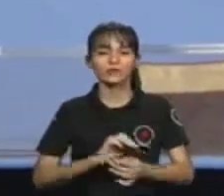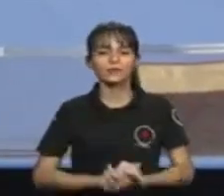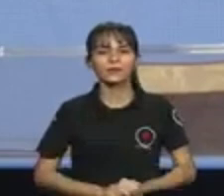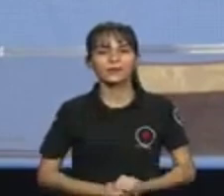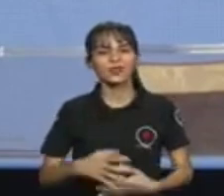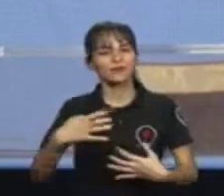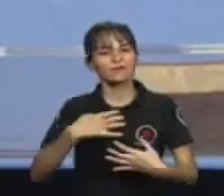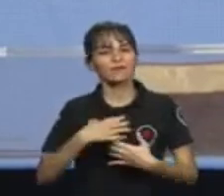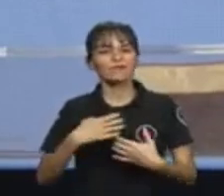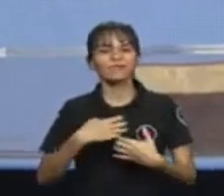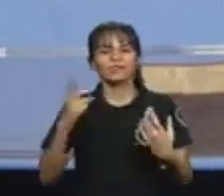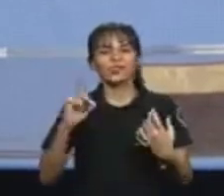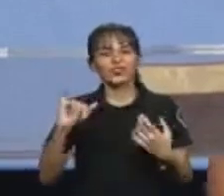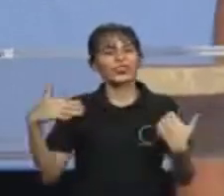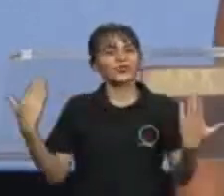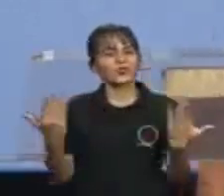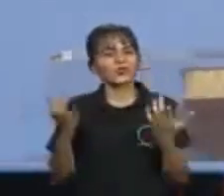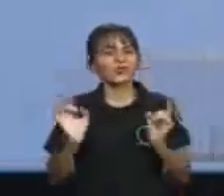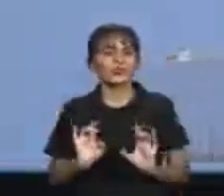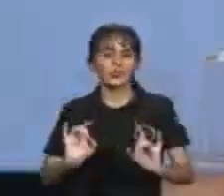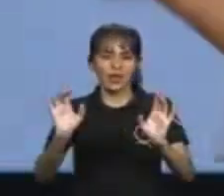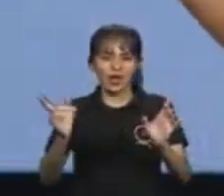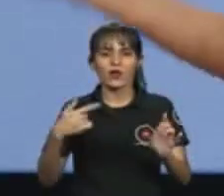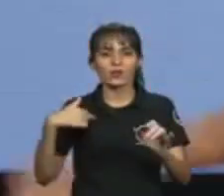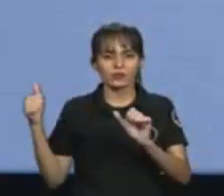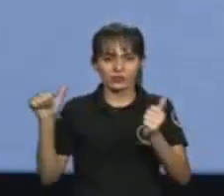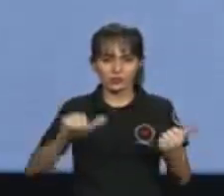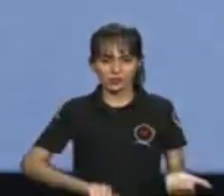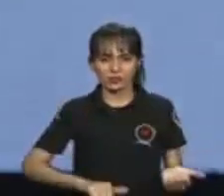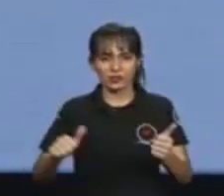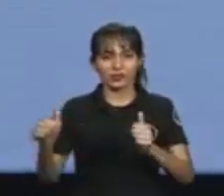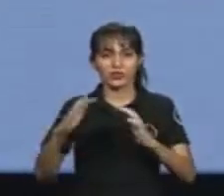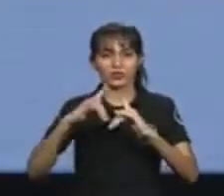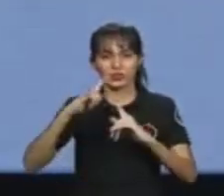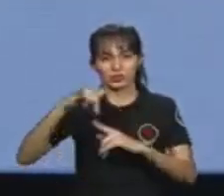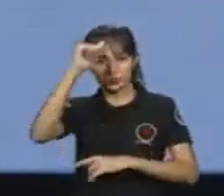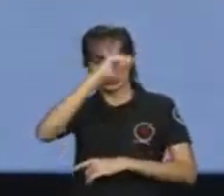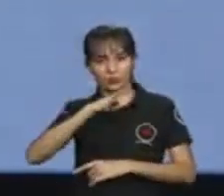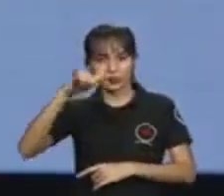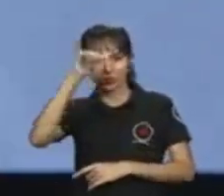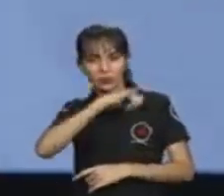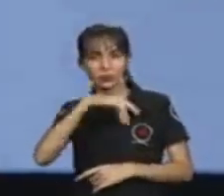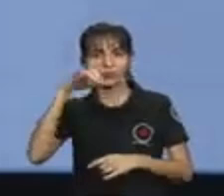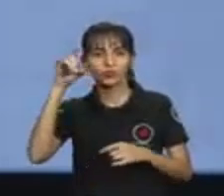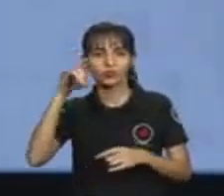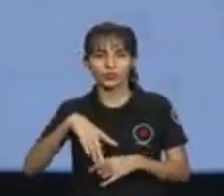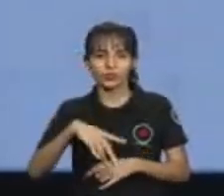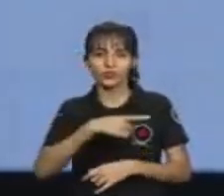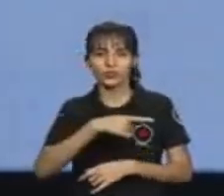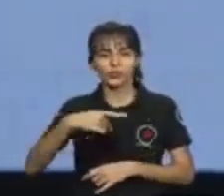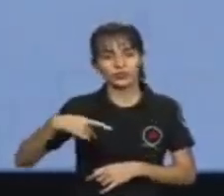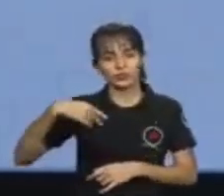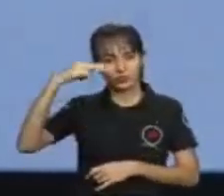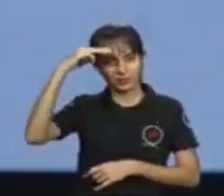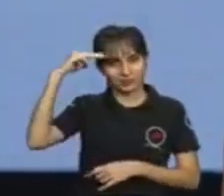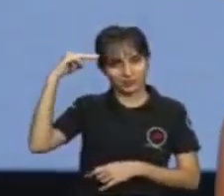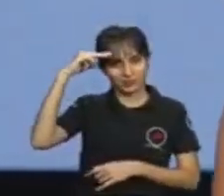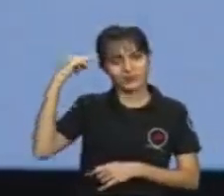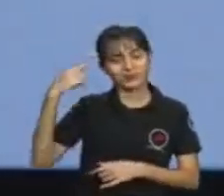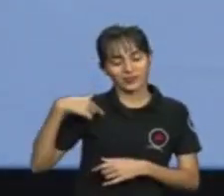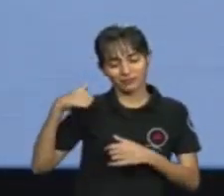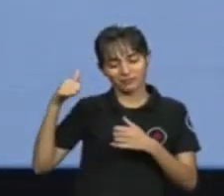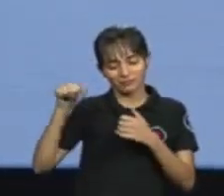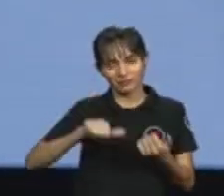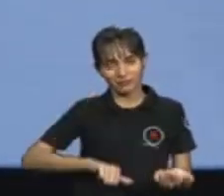um momento muito especial retornar de VEC. Eu fui batizada no antigo templo, o último batismo que o pastor José Santos fez, fui batizada por